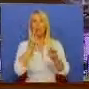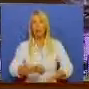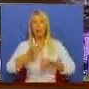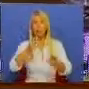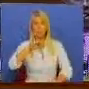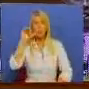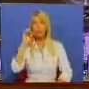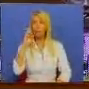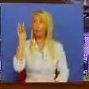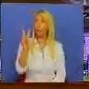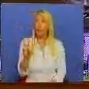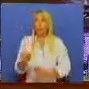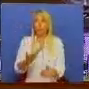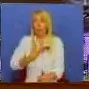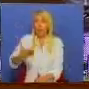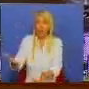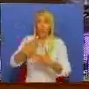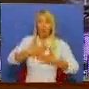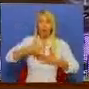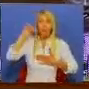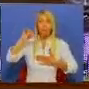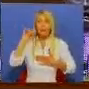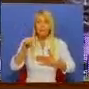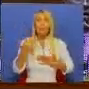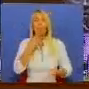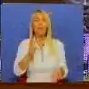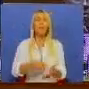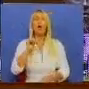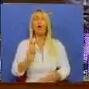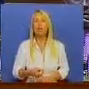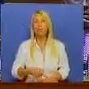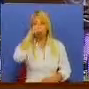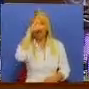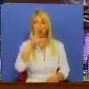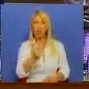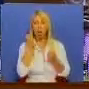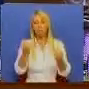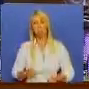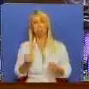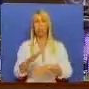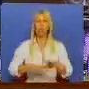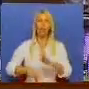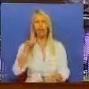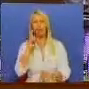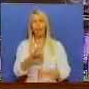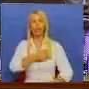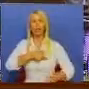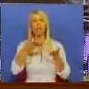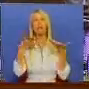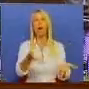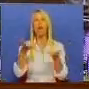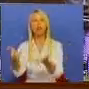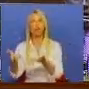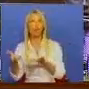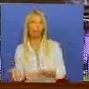aquilo a que têm direito. Qual é a razão? É que o Ministério não consegue fazer a fiscalização das ajudas. Tendo que fiscalizar